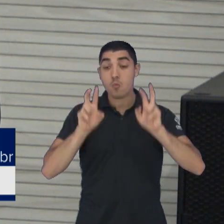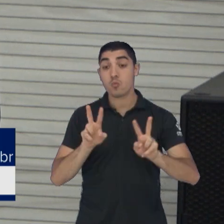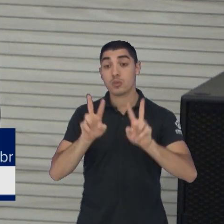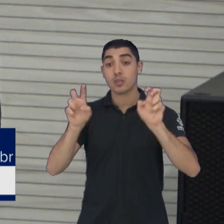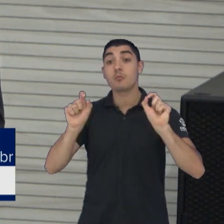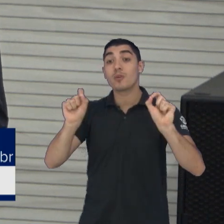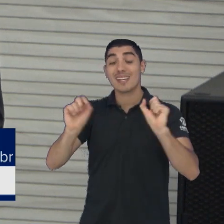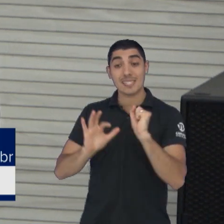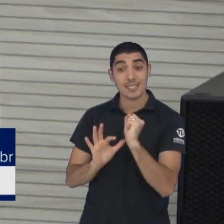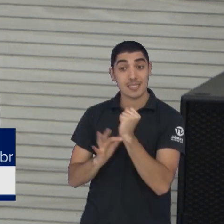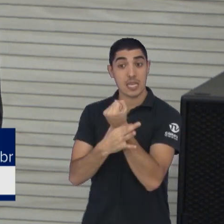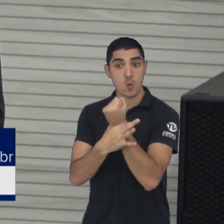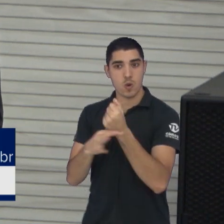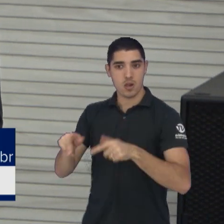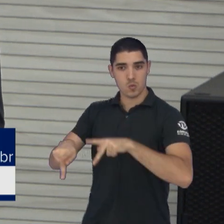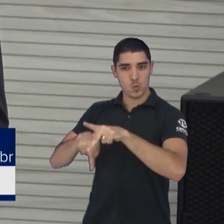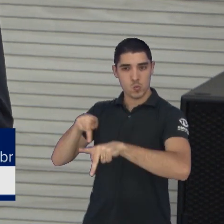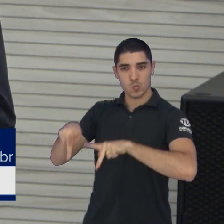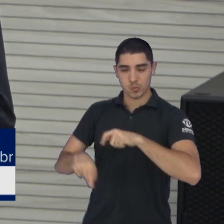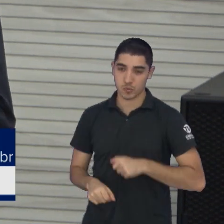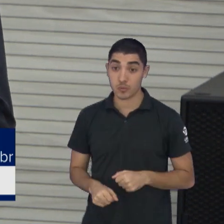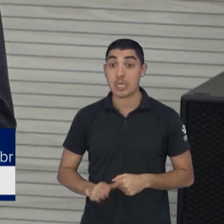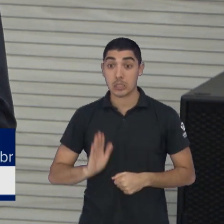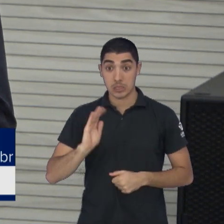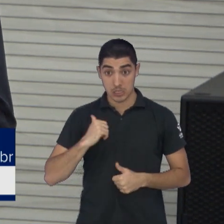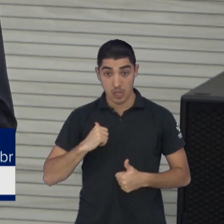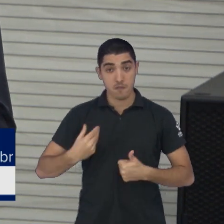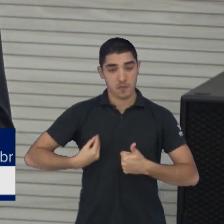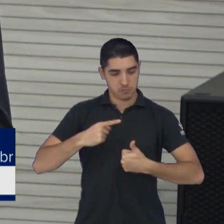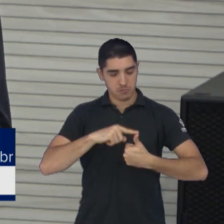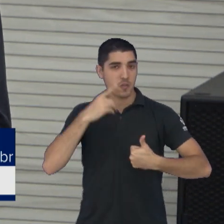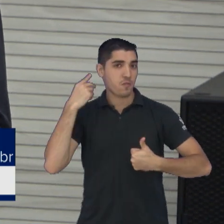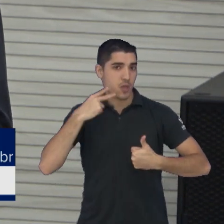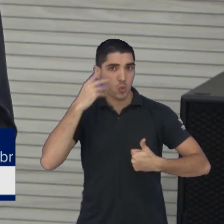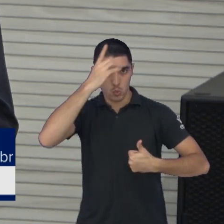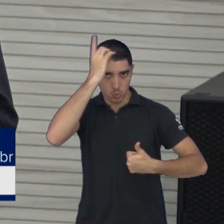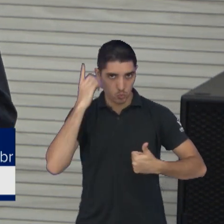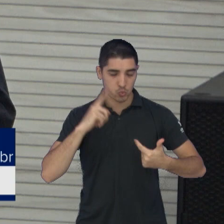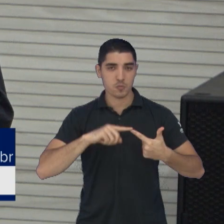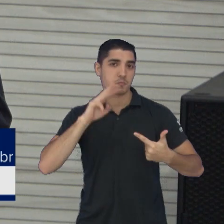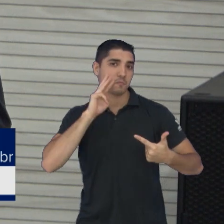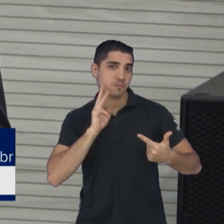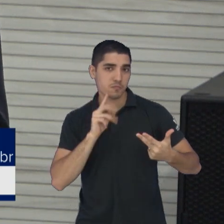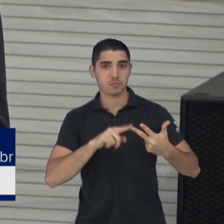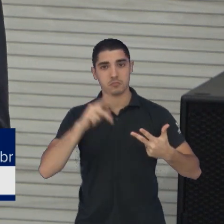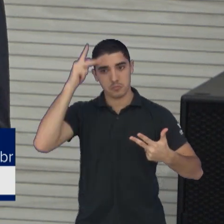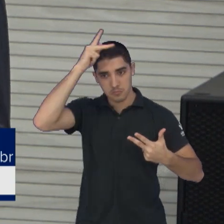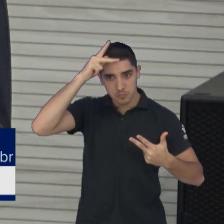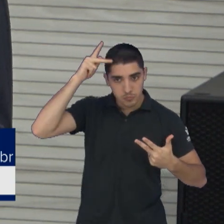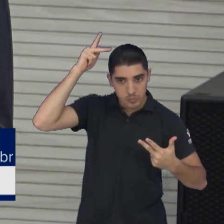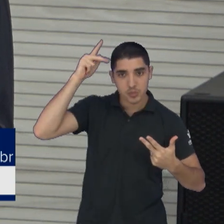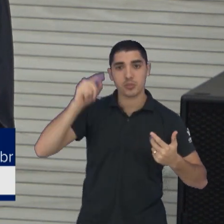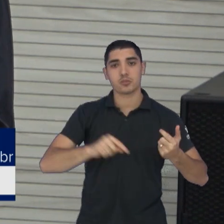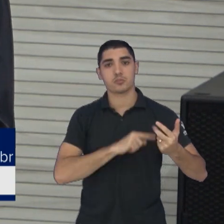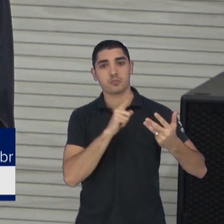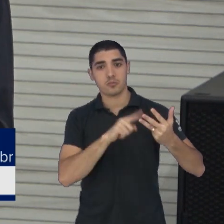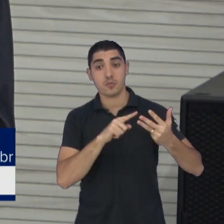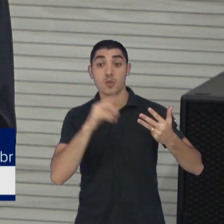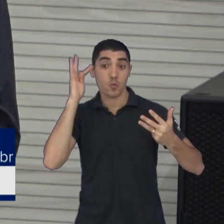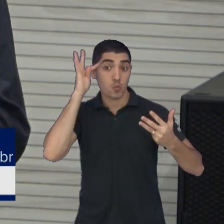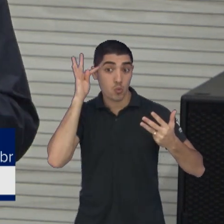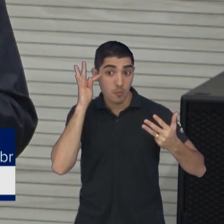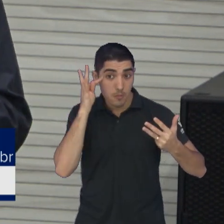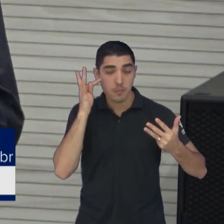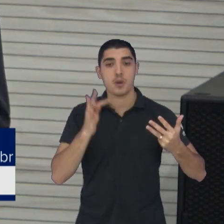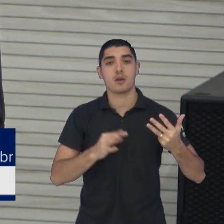pública. Estavam presentes Dulce Rita, Walter Reache, vereador Petit, o Tomás